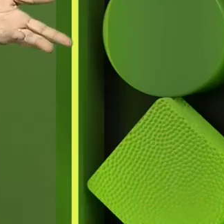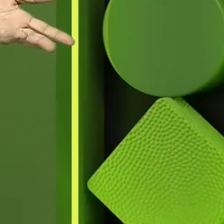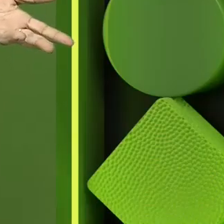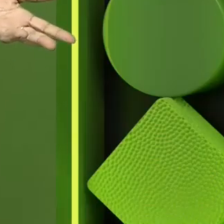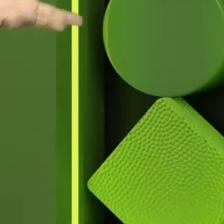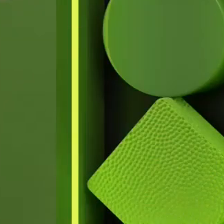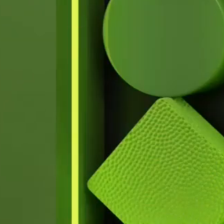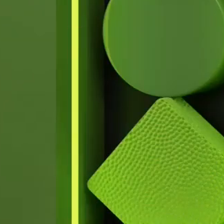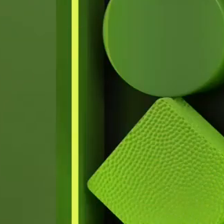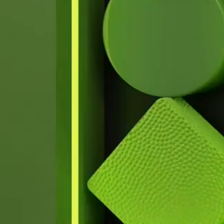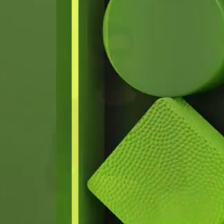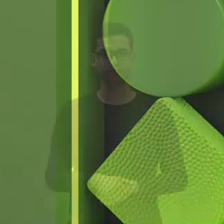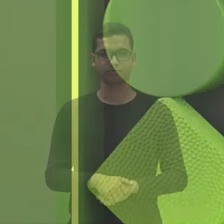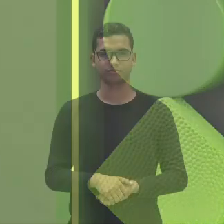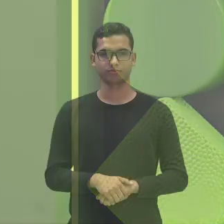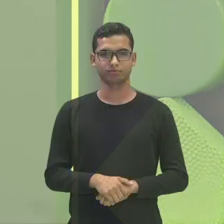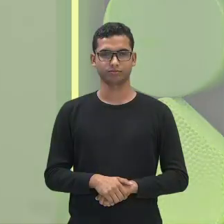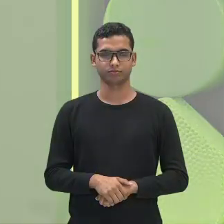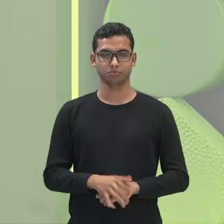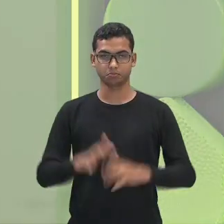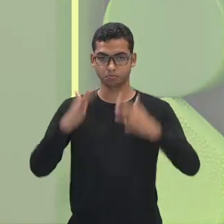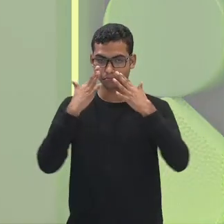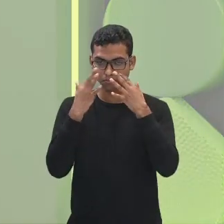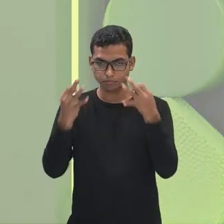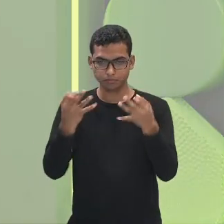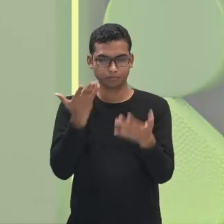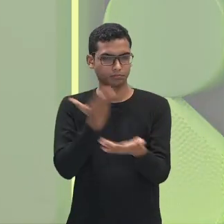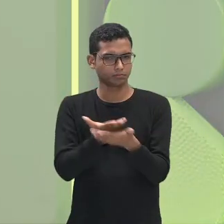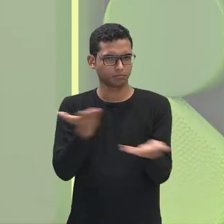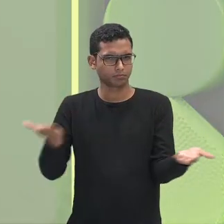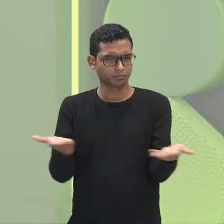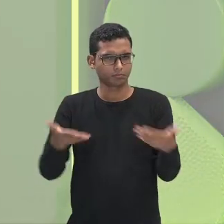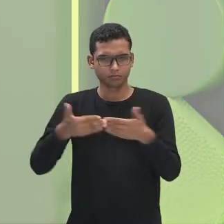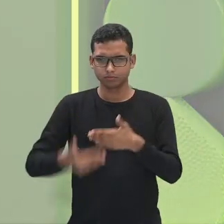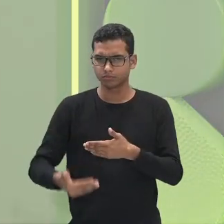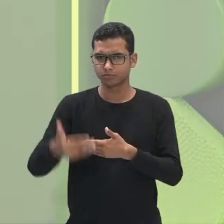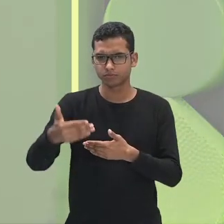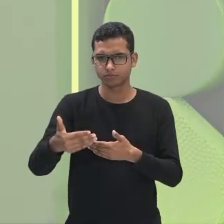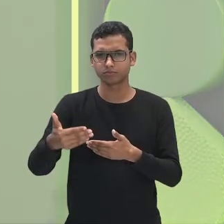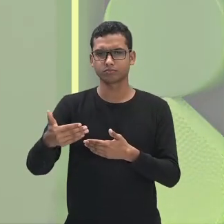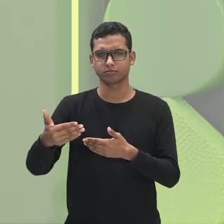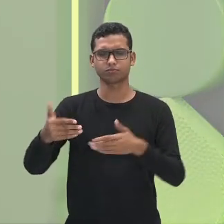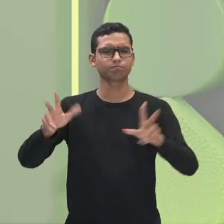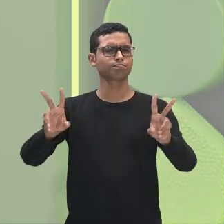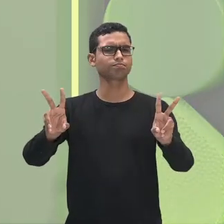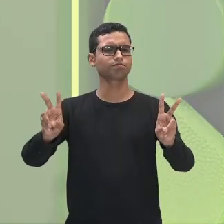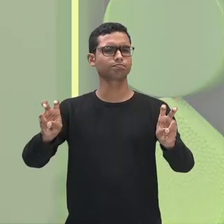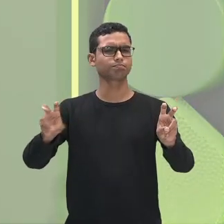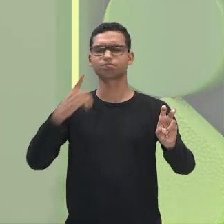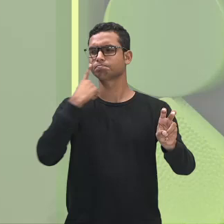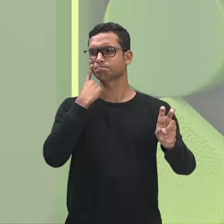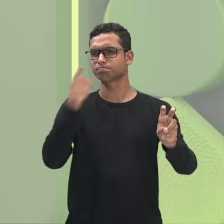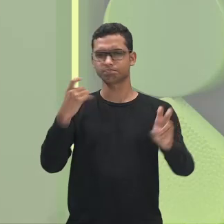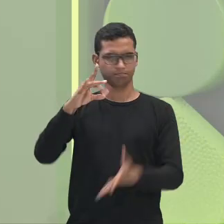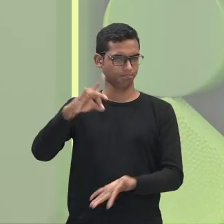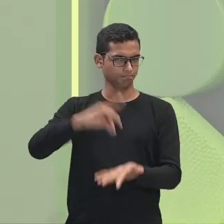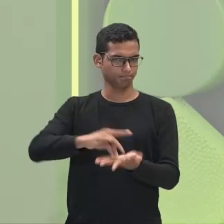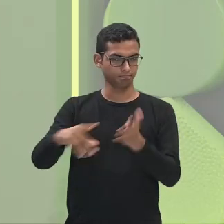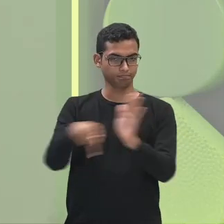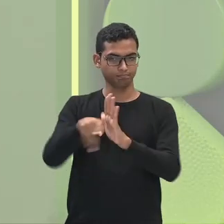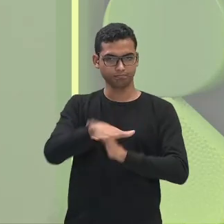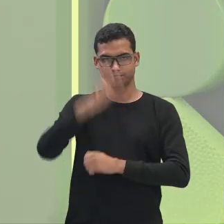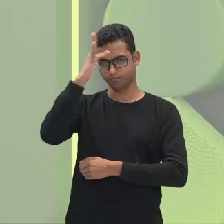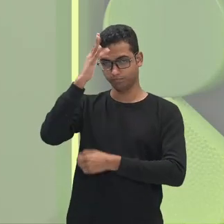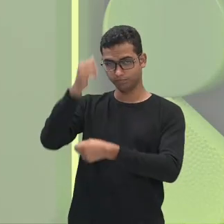Muito bem, pessoal. Olha só. Hoje nós estamos iniciando um tema muito interessante da